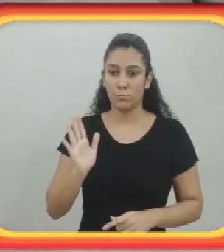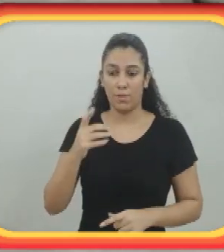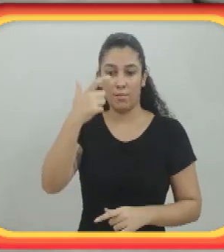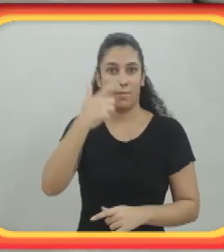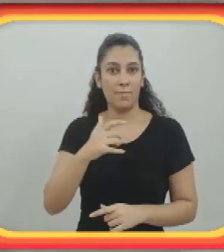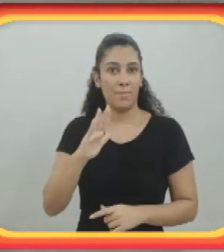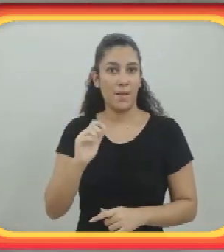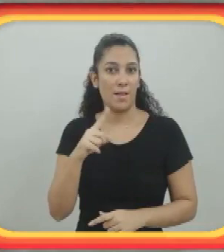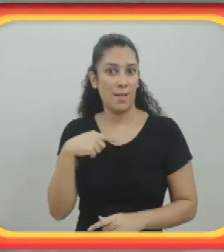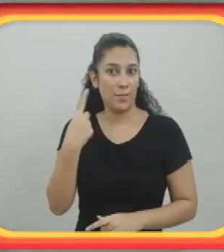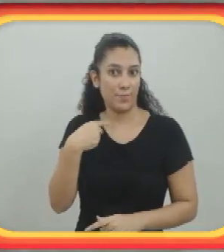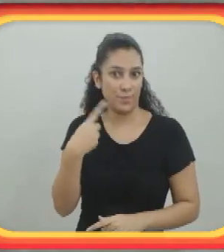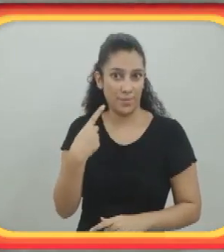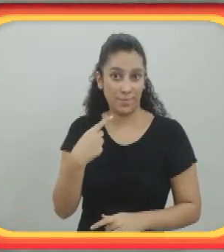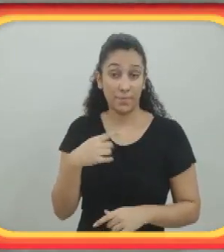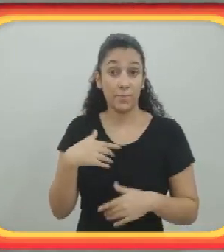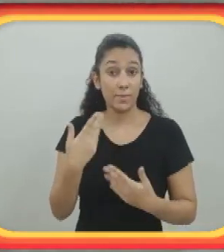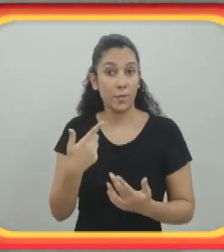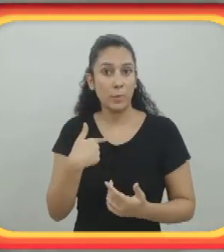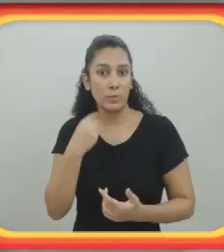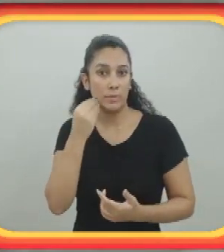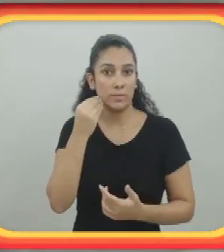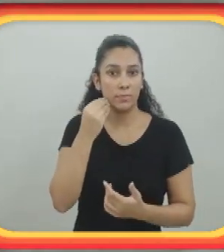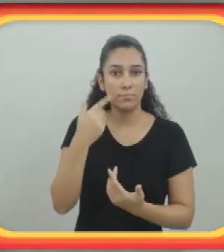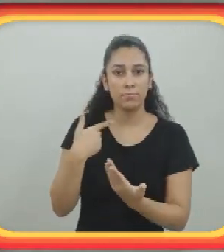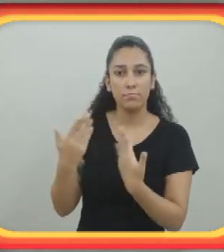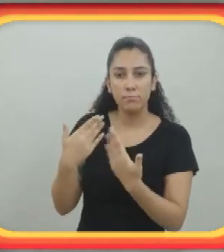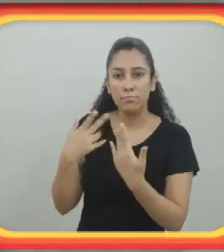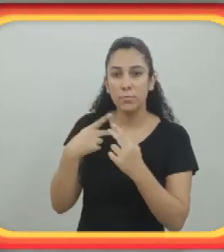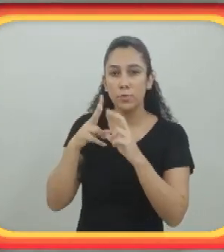direito, porque ela já é advogada, né?